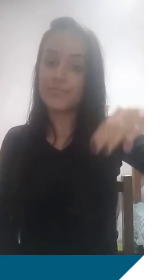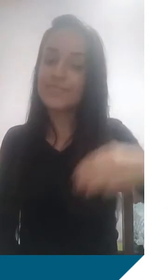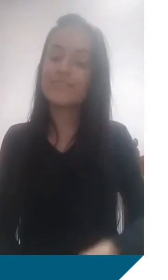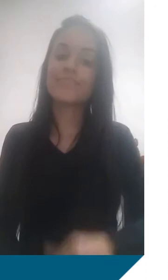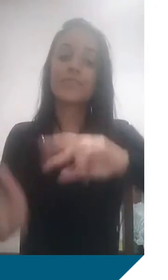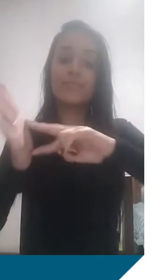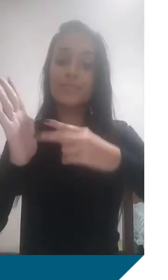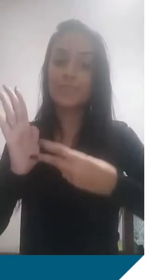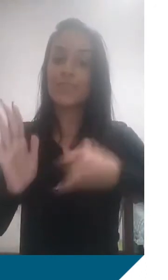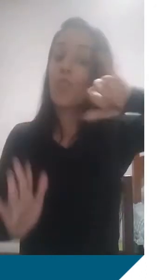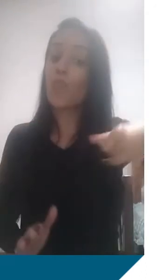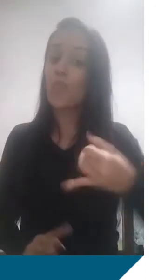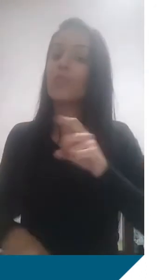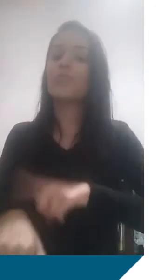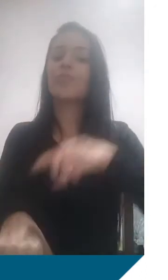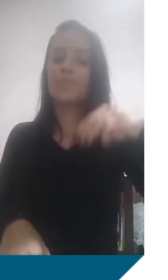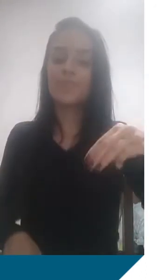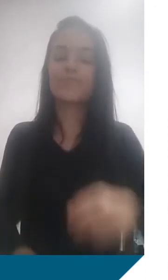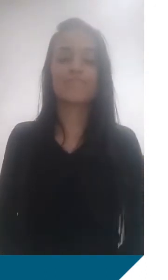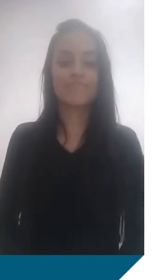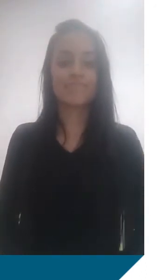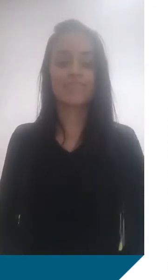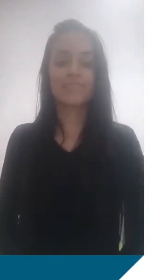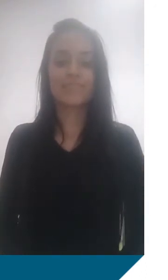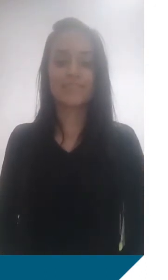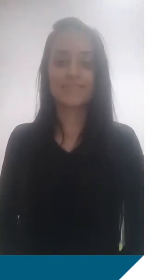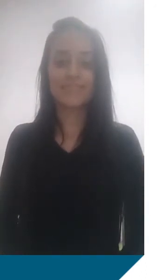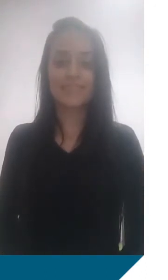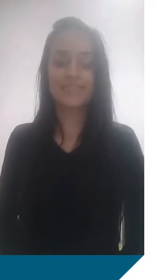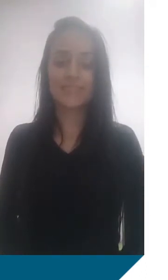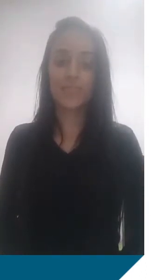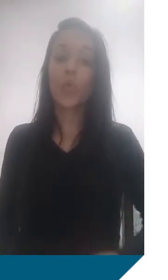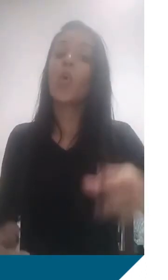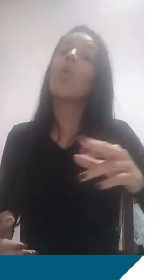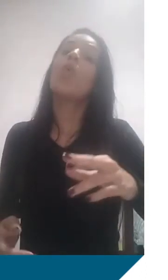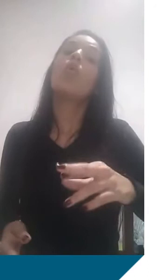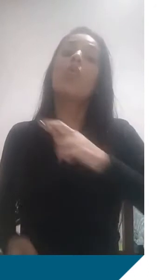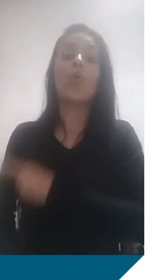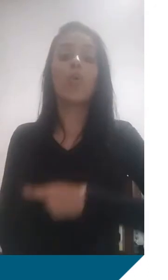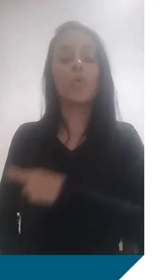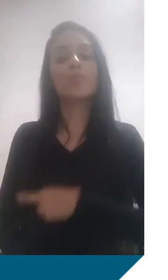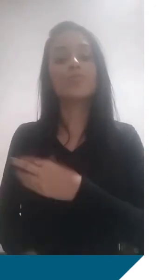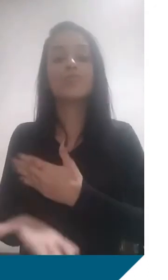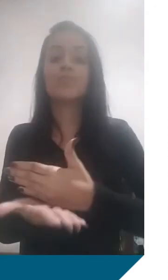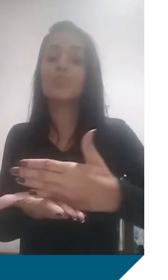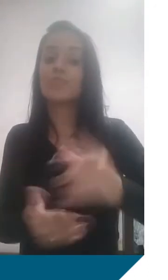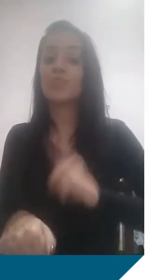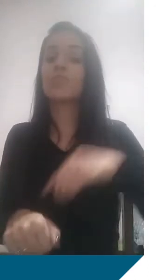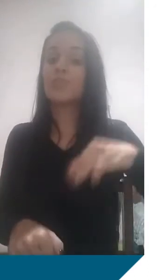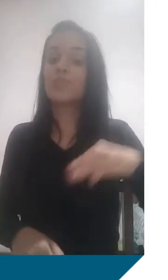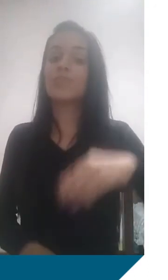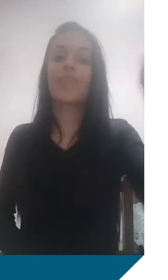O arcadismo, ele finaliza a chamada era colonial, enquanto que o romantismo inicia a